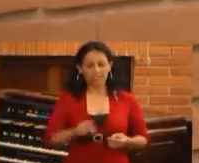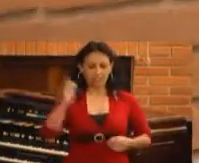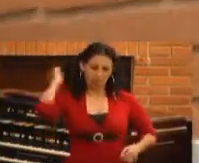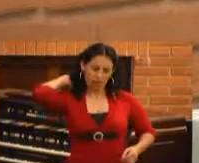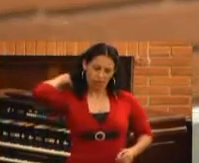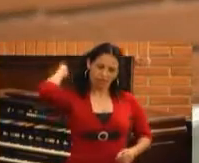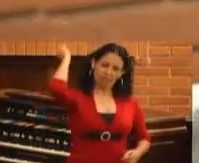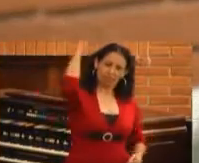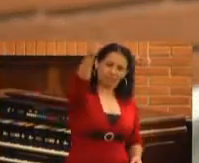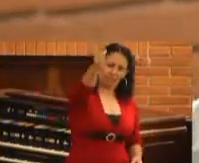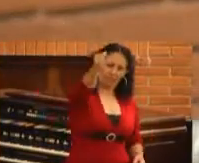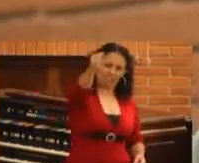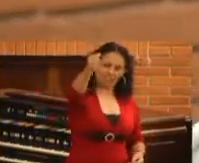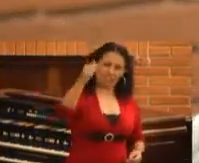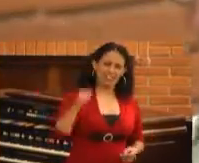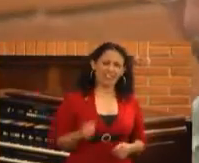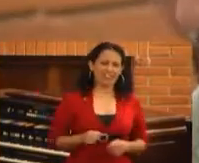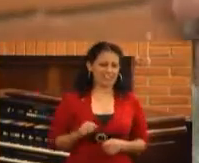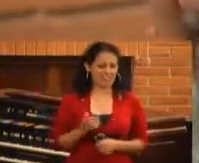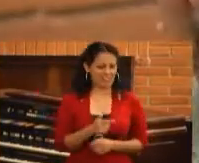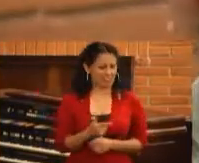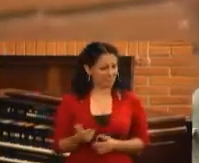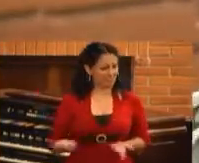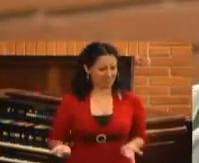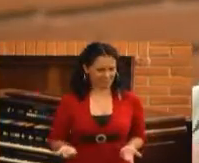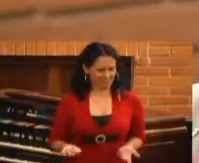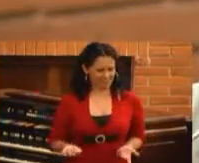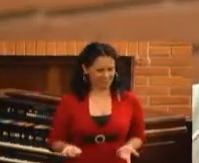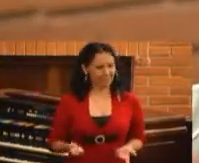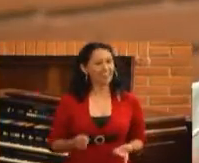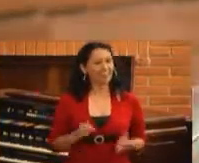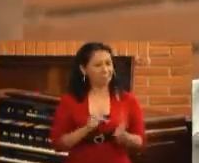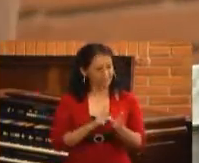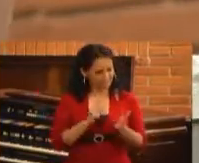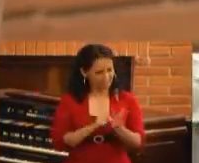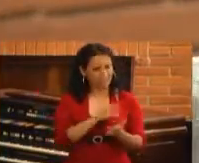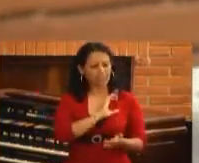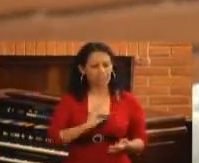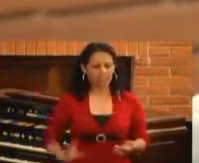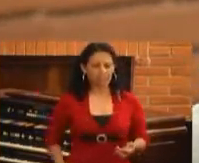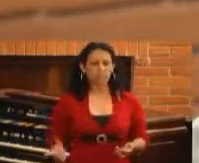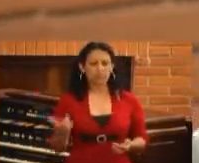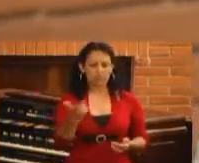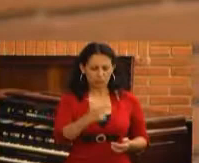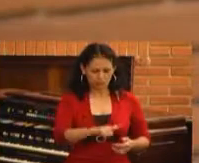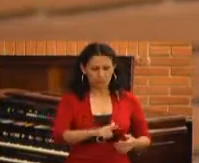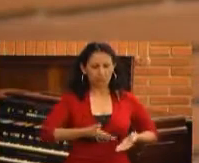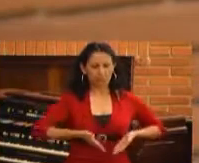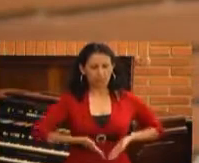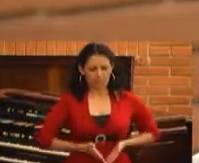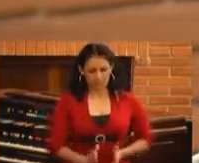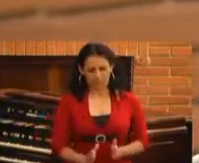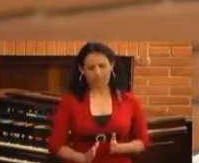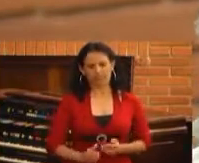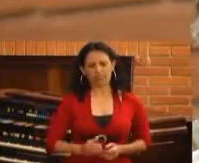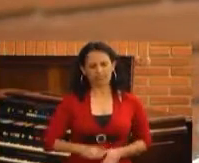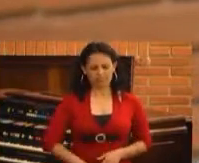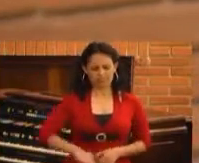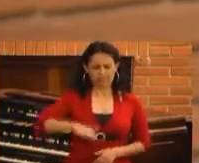Não, mas esse não, esse se manifestou, e nós vimos, ó, pegamos, sentimos o cheiro de suor dele.